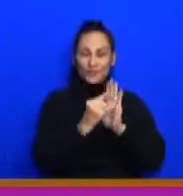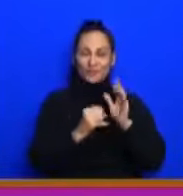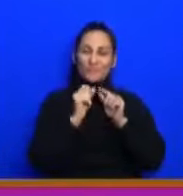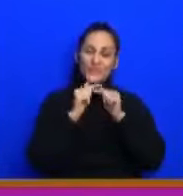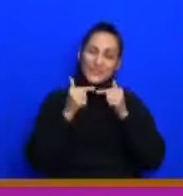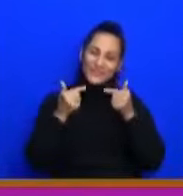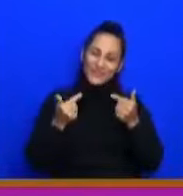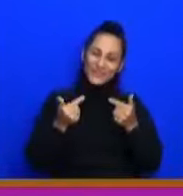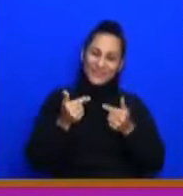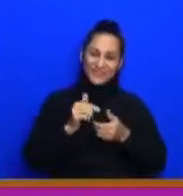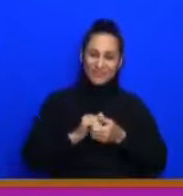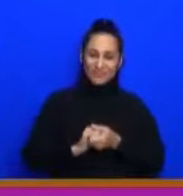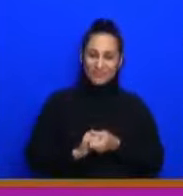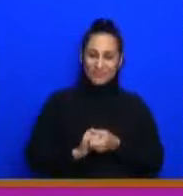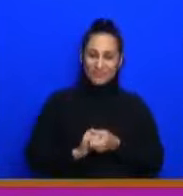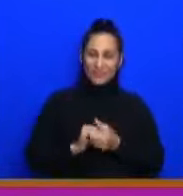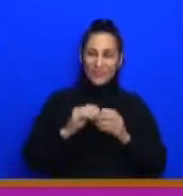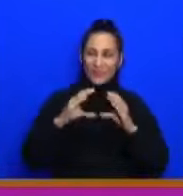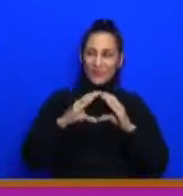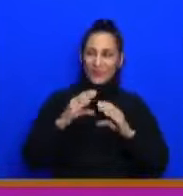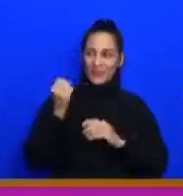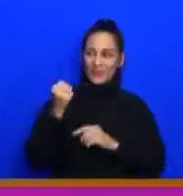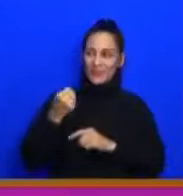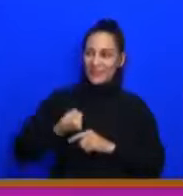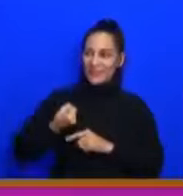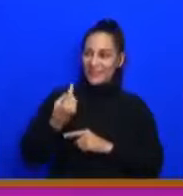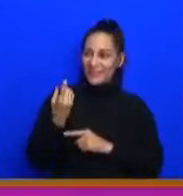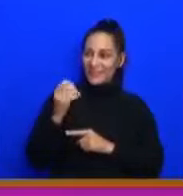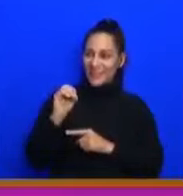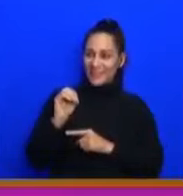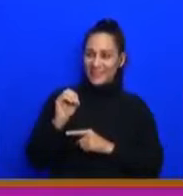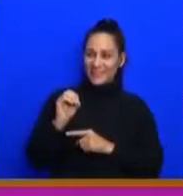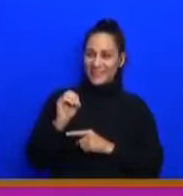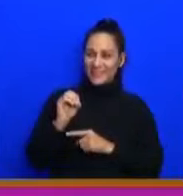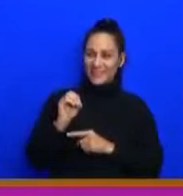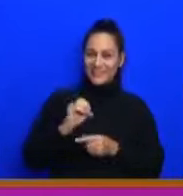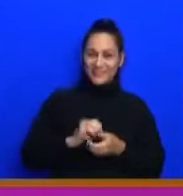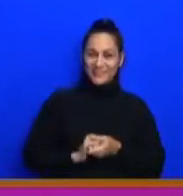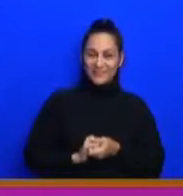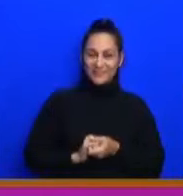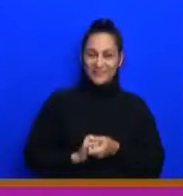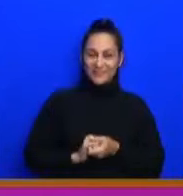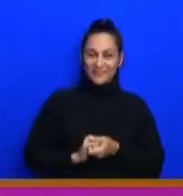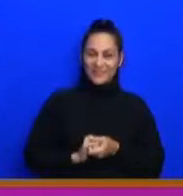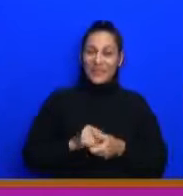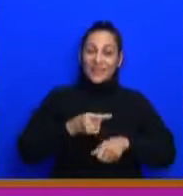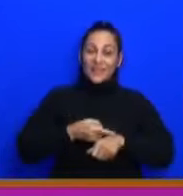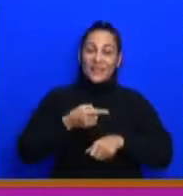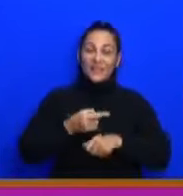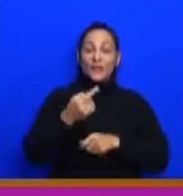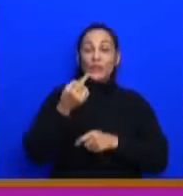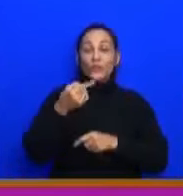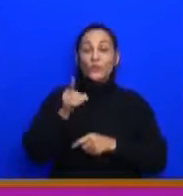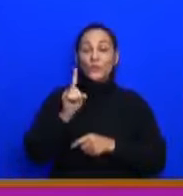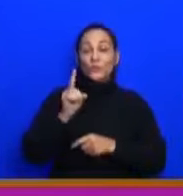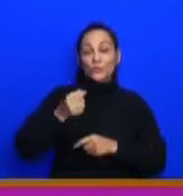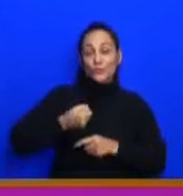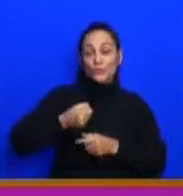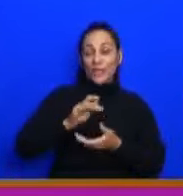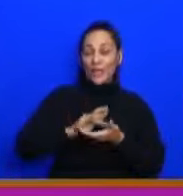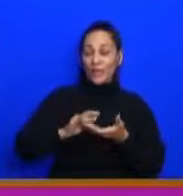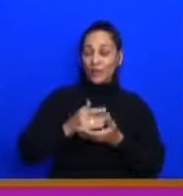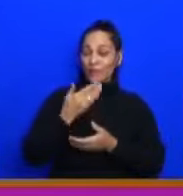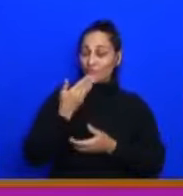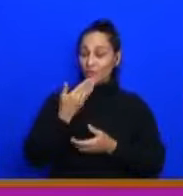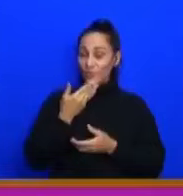e boa sorte. Bola branca, número 10. Branca, 10. E agora, o 15º e último